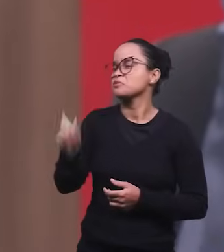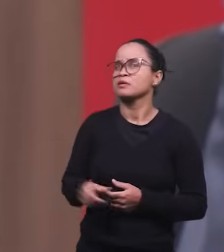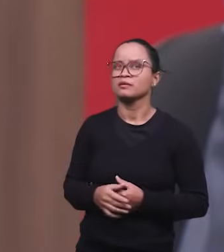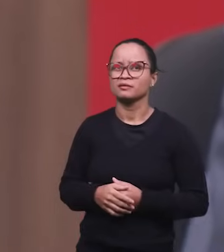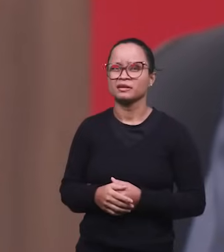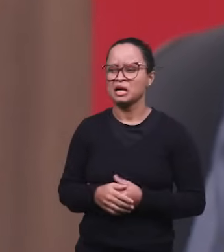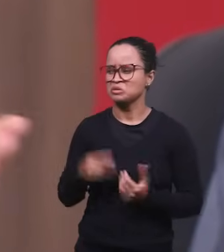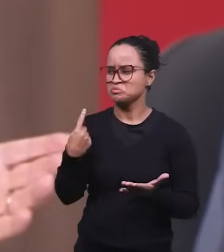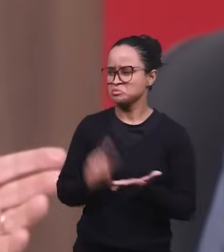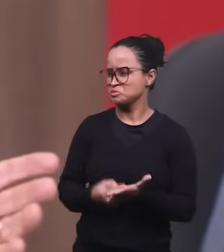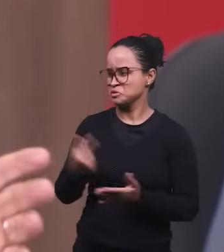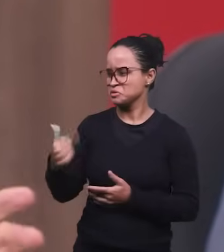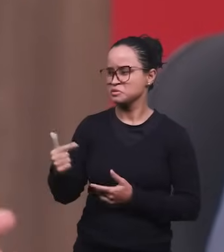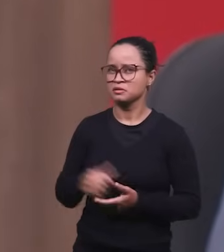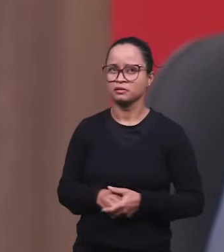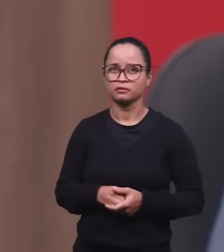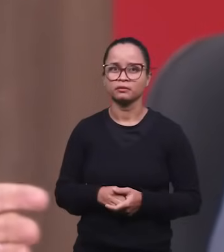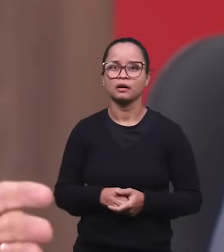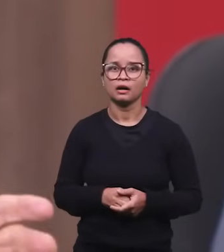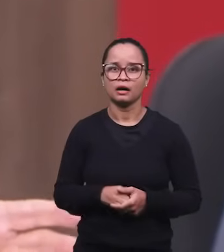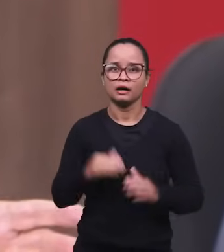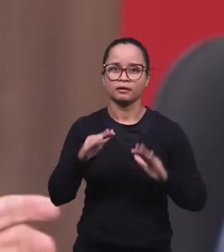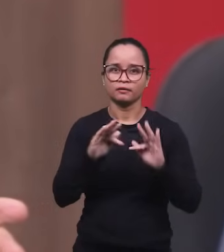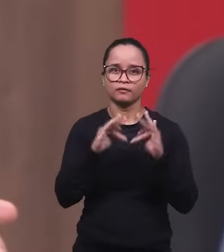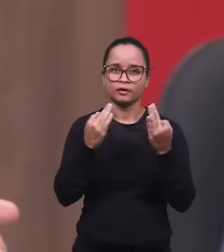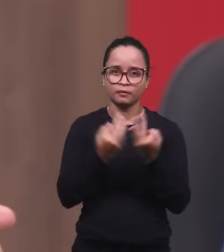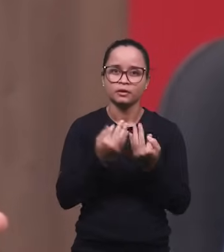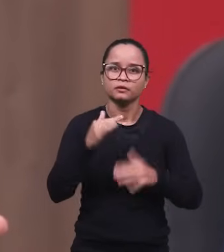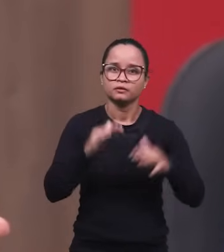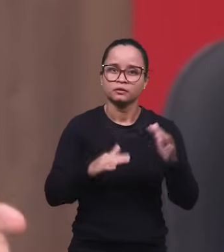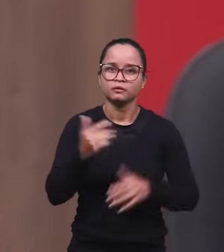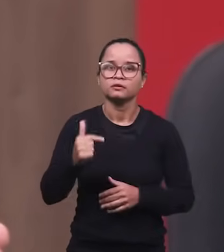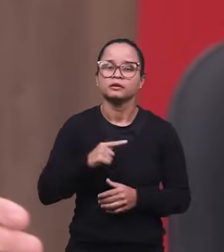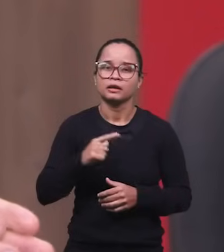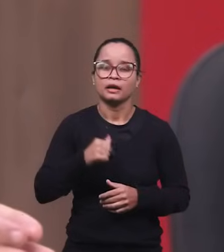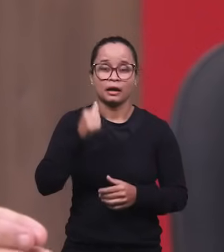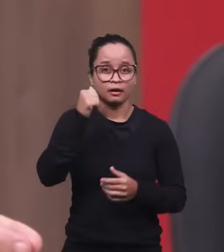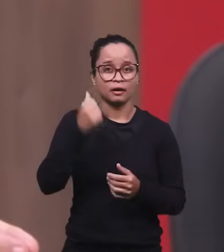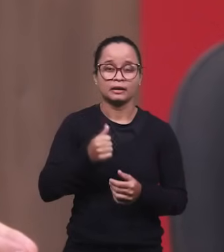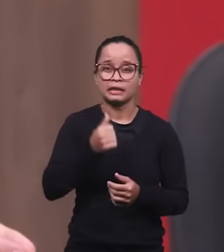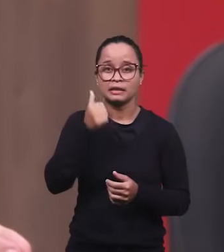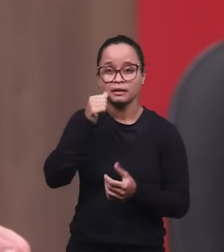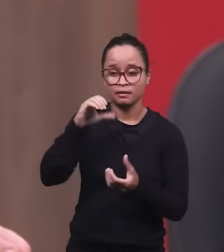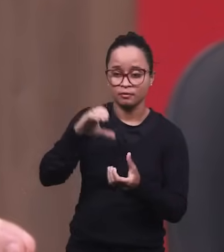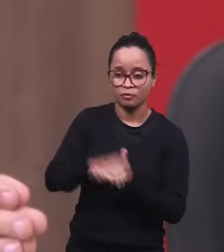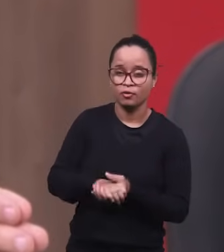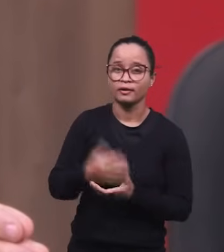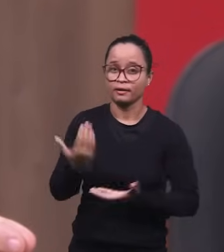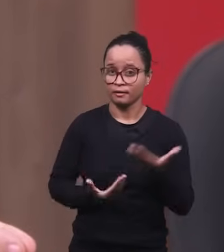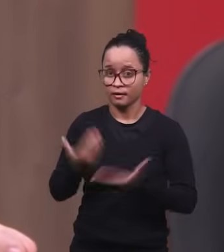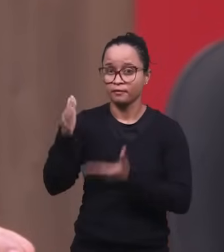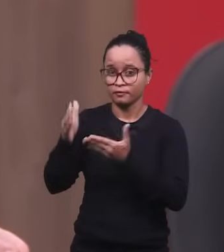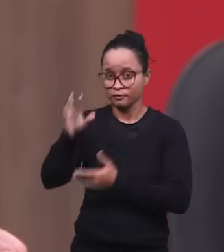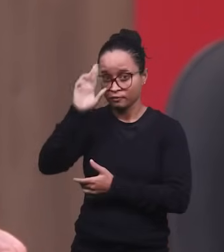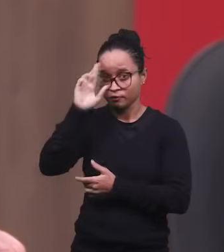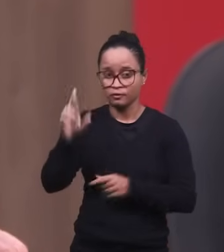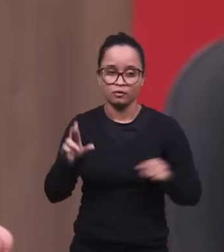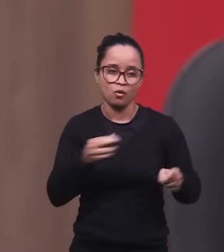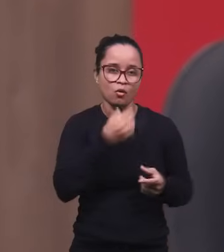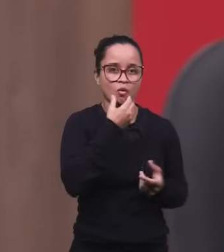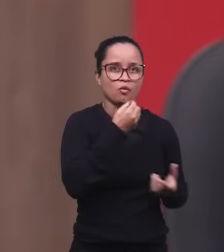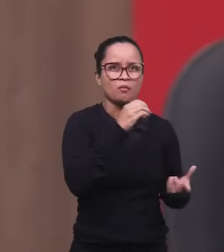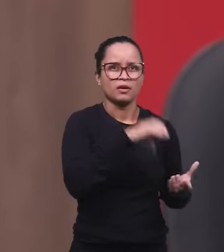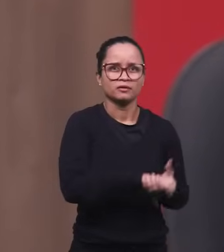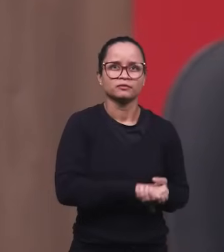conheço, não tem compromisso. Os lares, às vezes, estão assim. Você tem uma esposa que é uma serva de Deus,